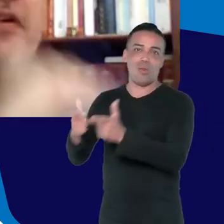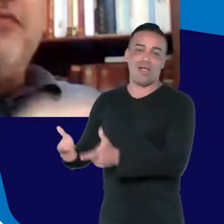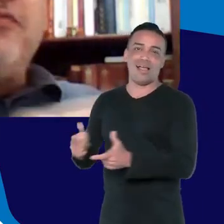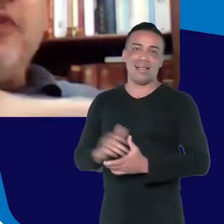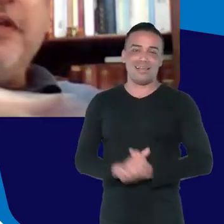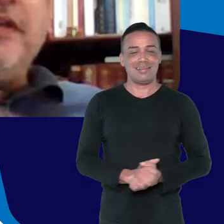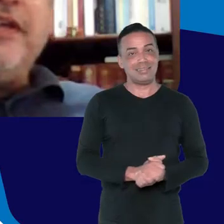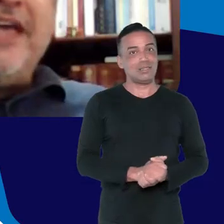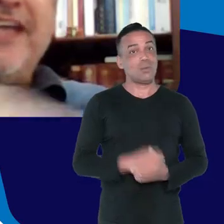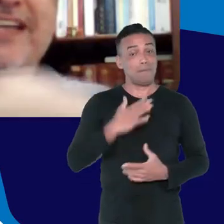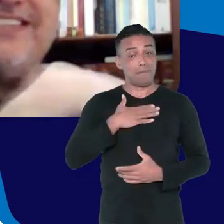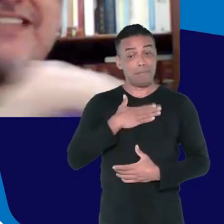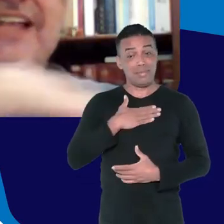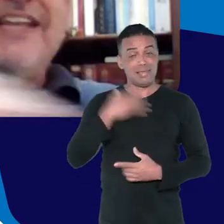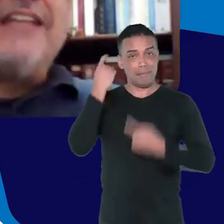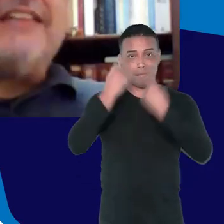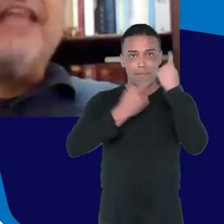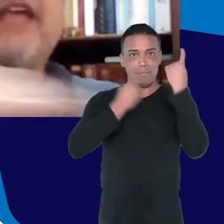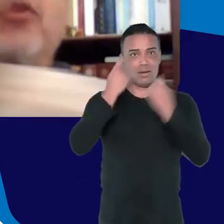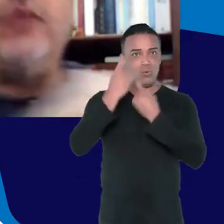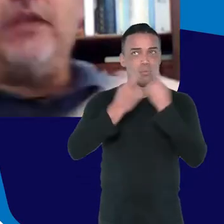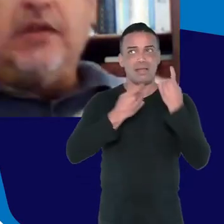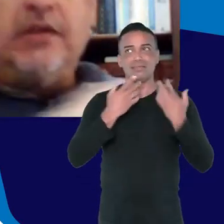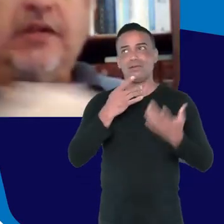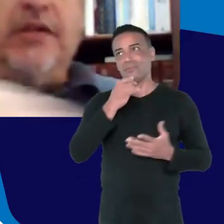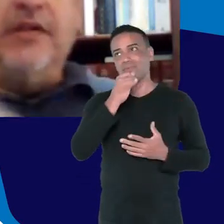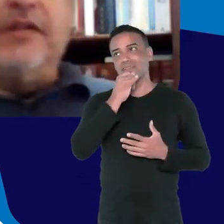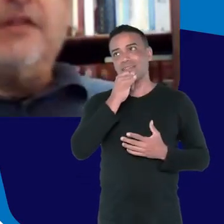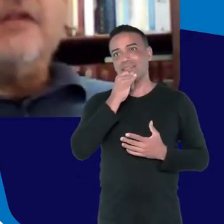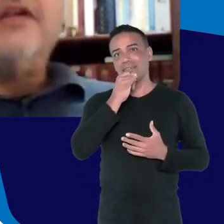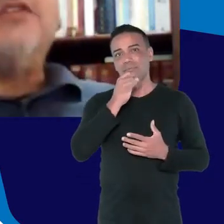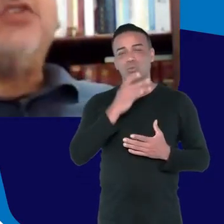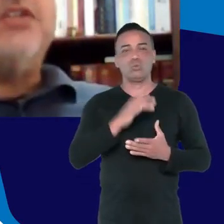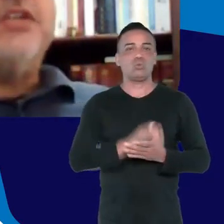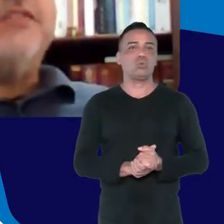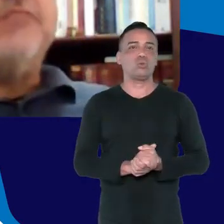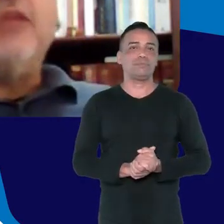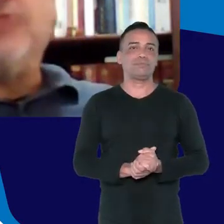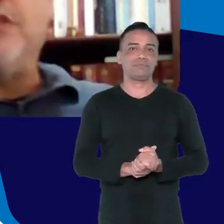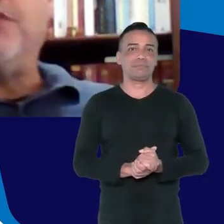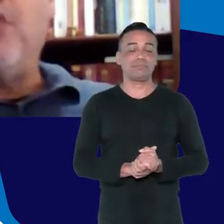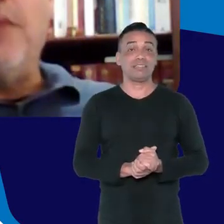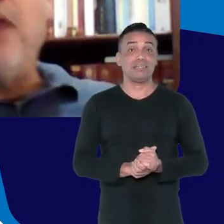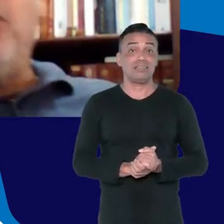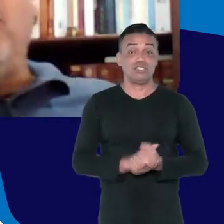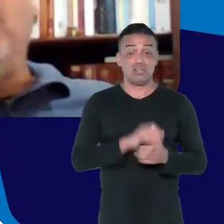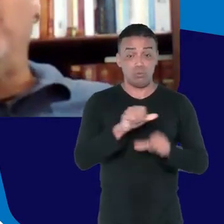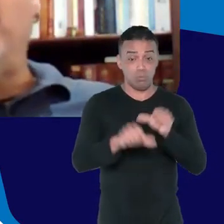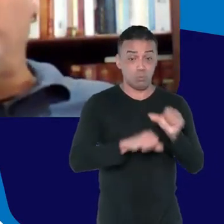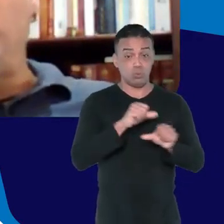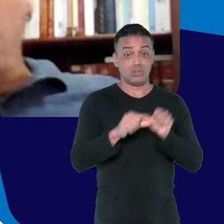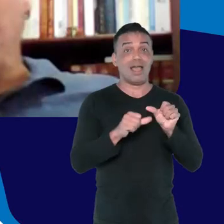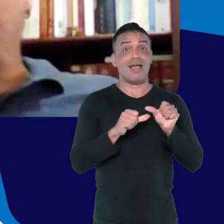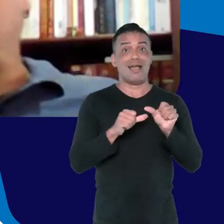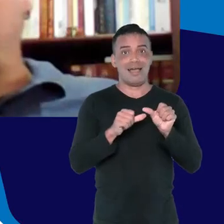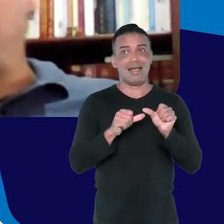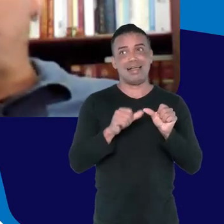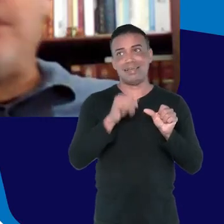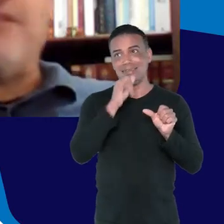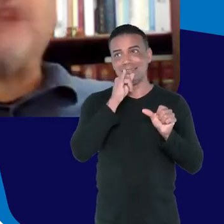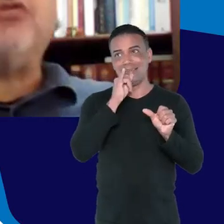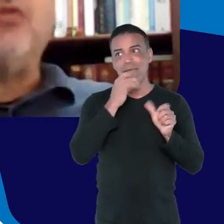preocupação foi essa linha tênue de não transformar